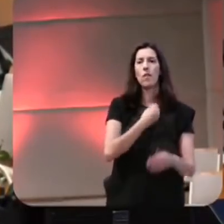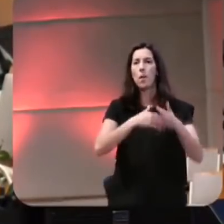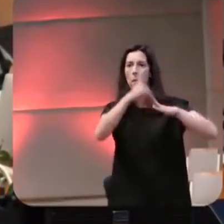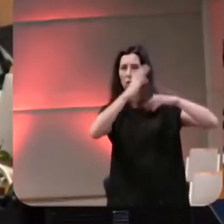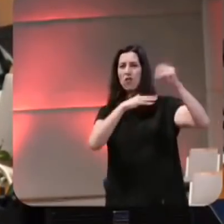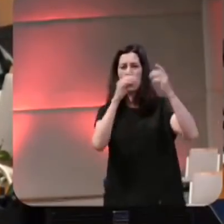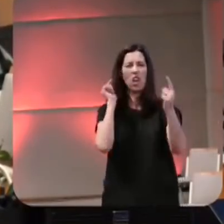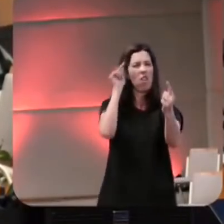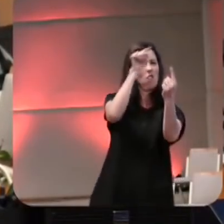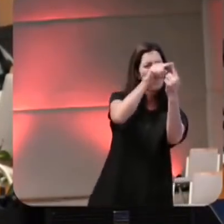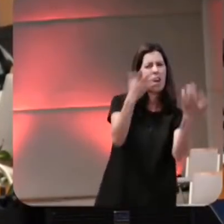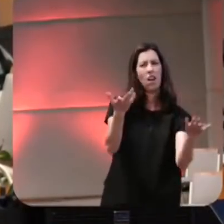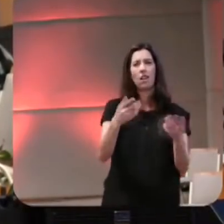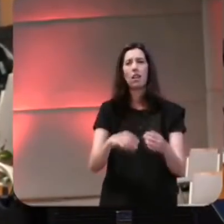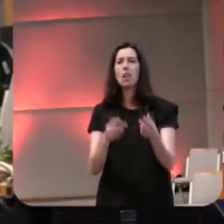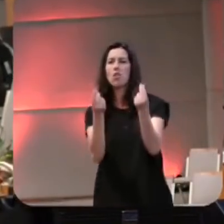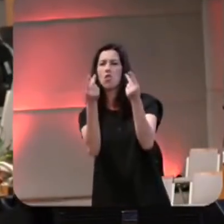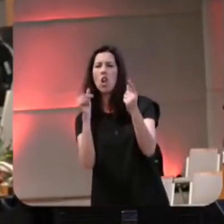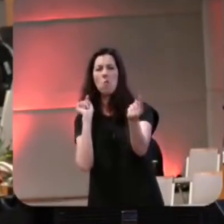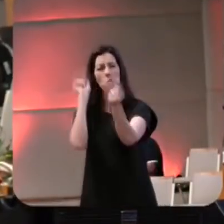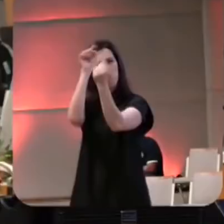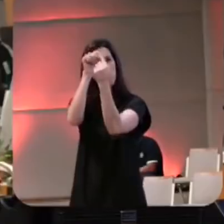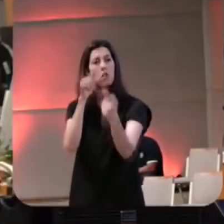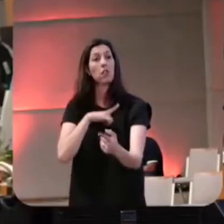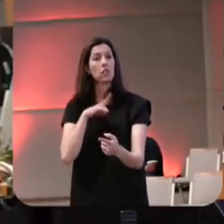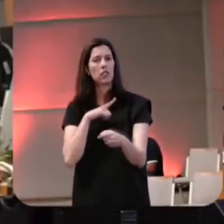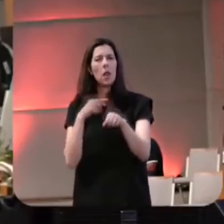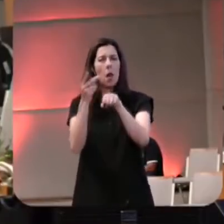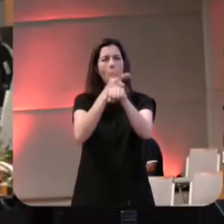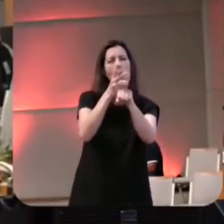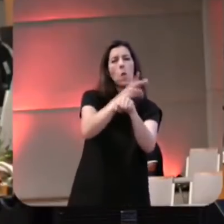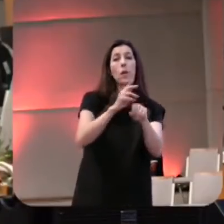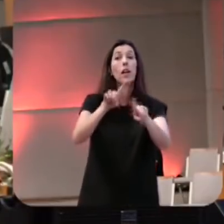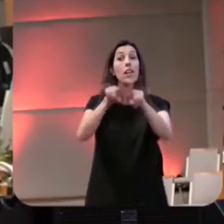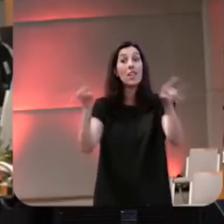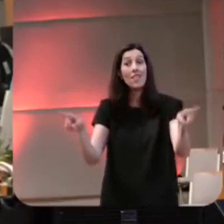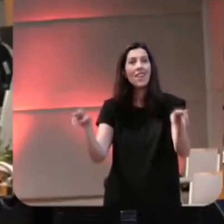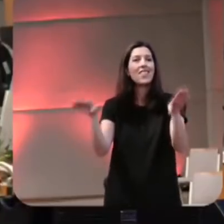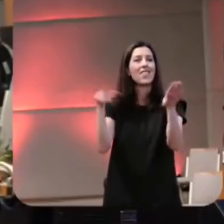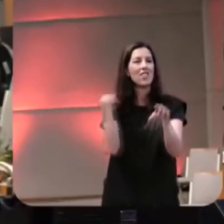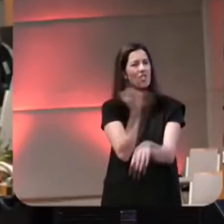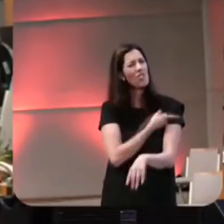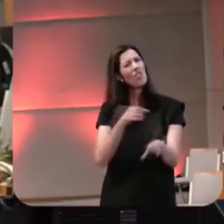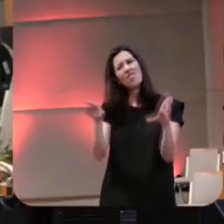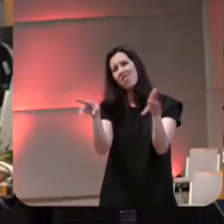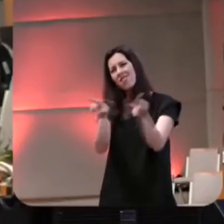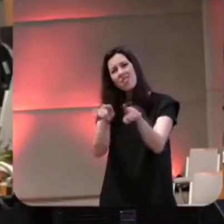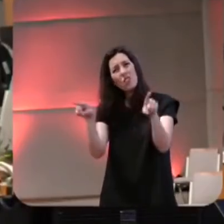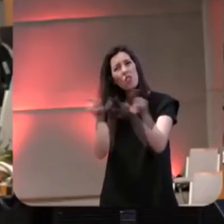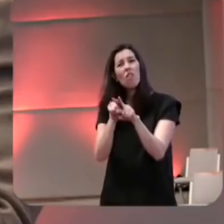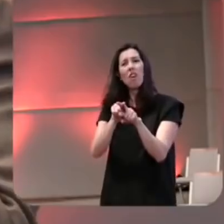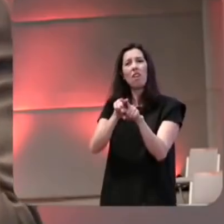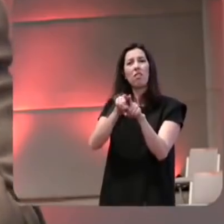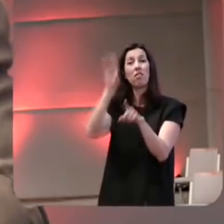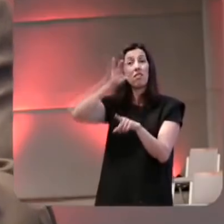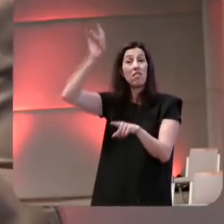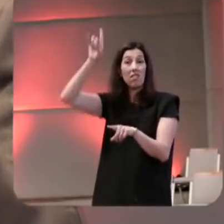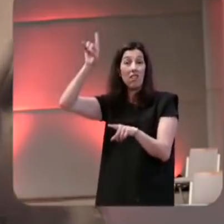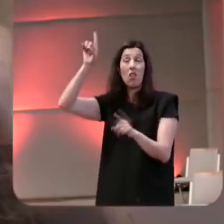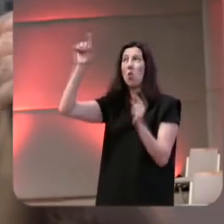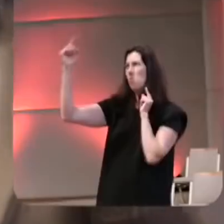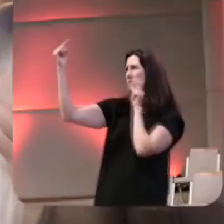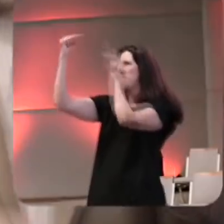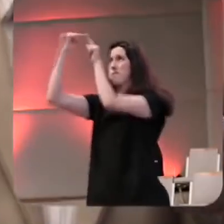os teus alvos, você não vai perseguir os teus alvos? Persegue alvos espirituais. Tem gente